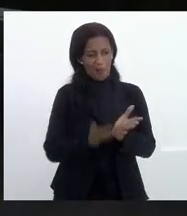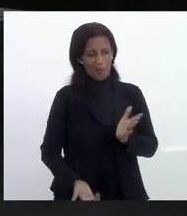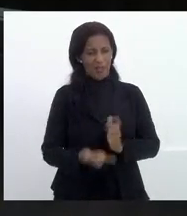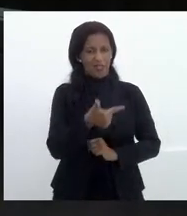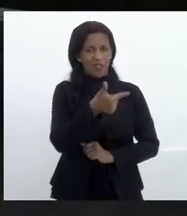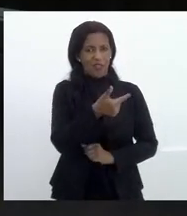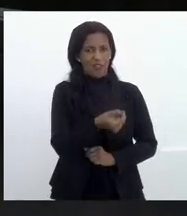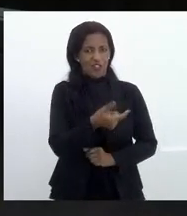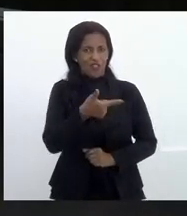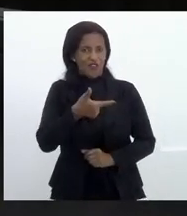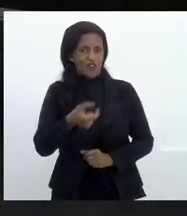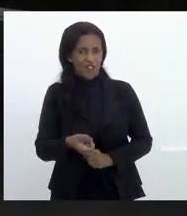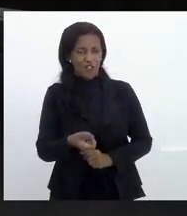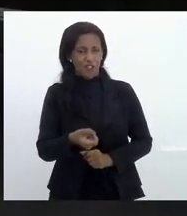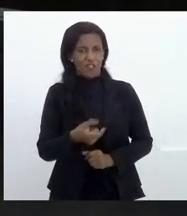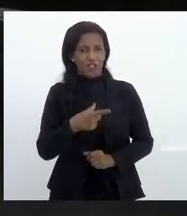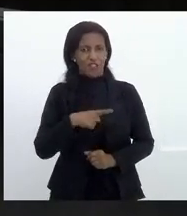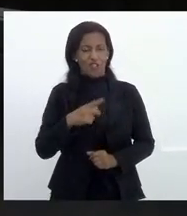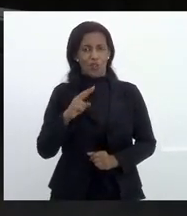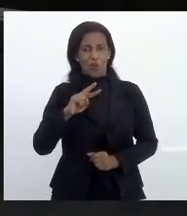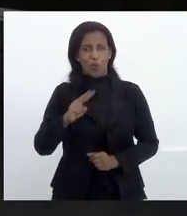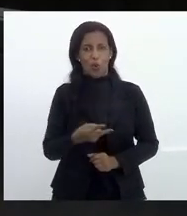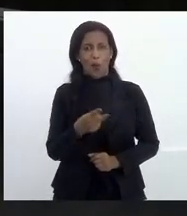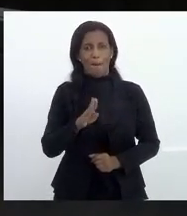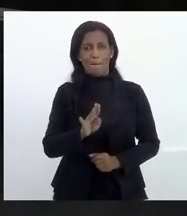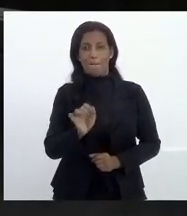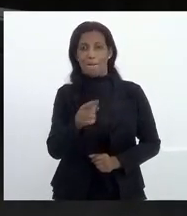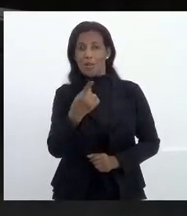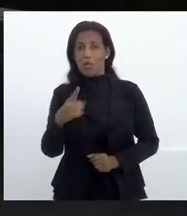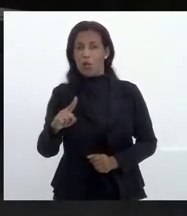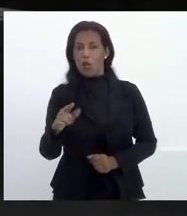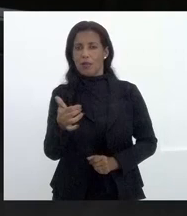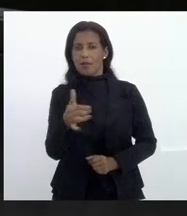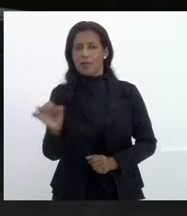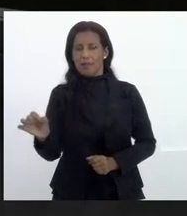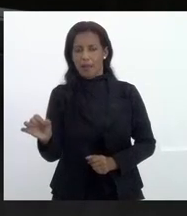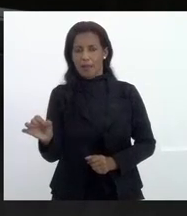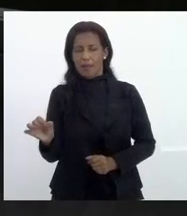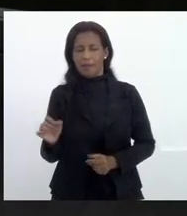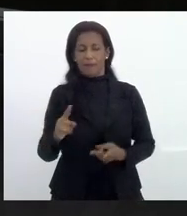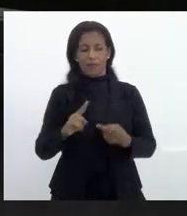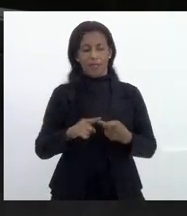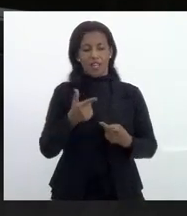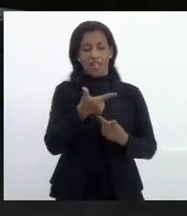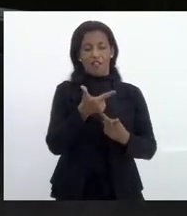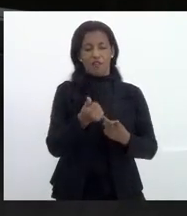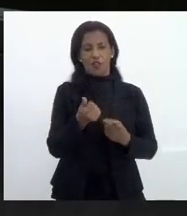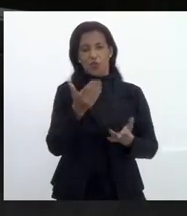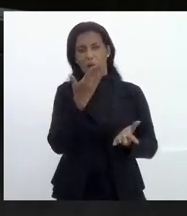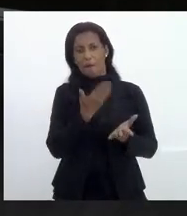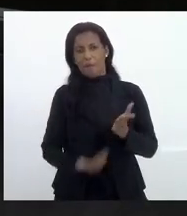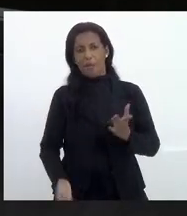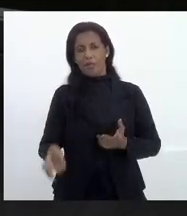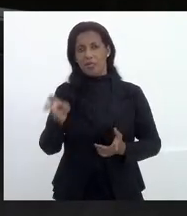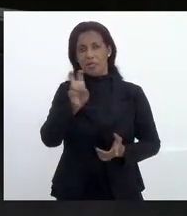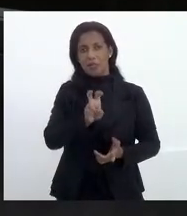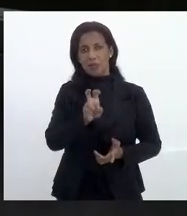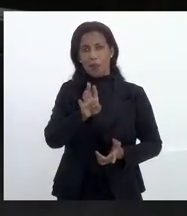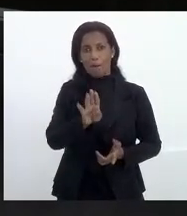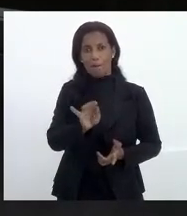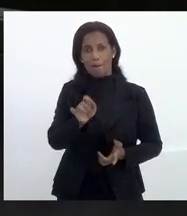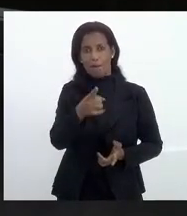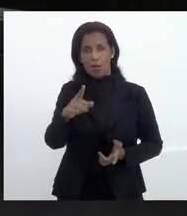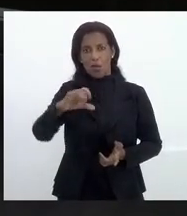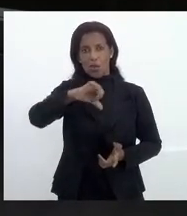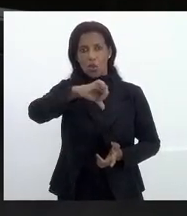2020 de Dois Bilhões e sem em 2021 uma perda de cinco bilhões